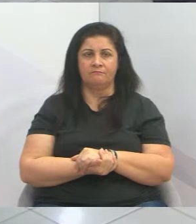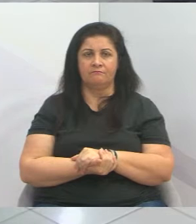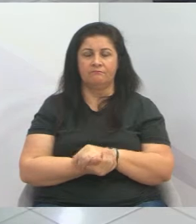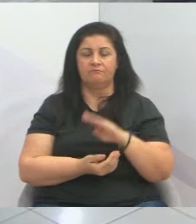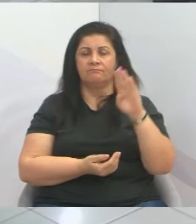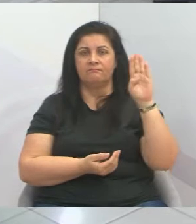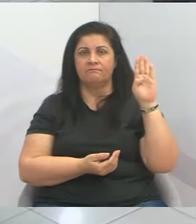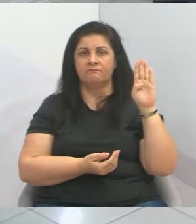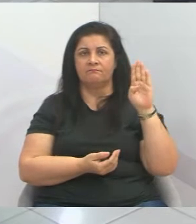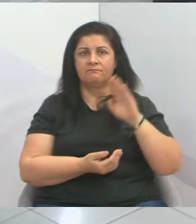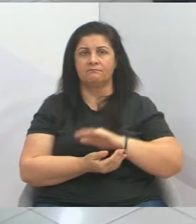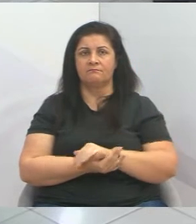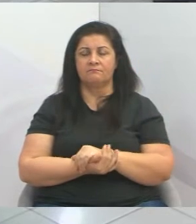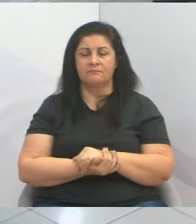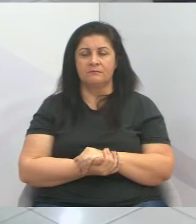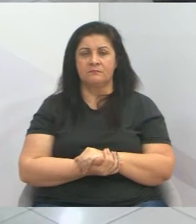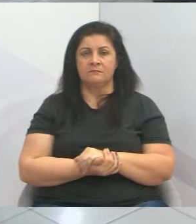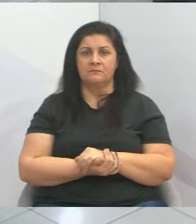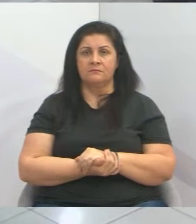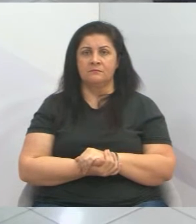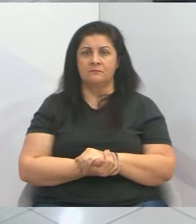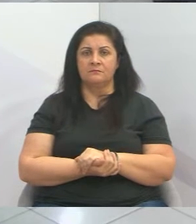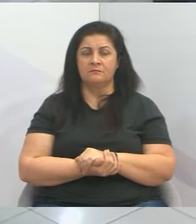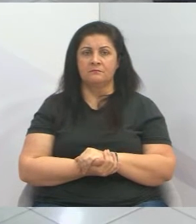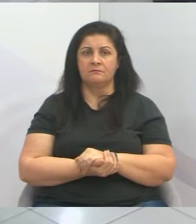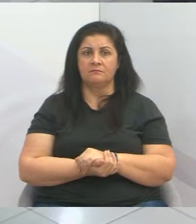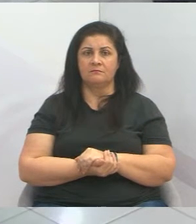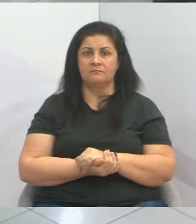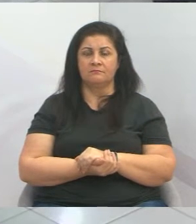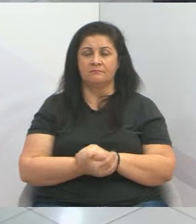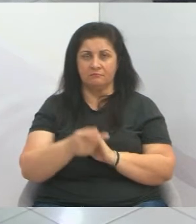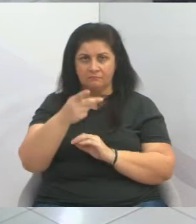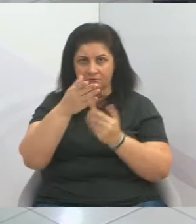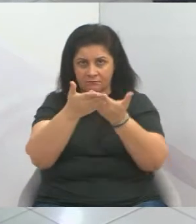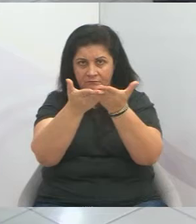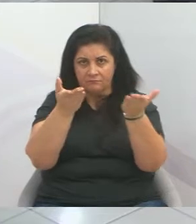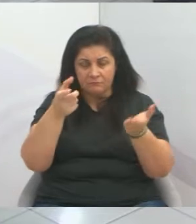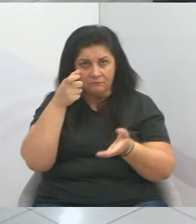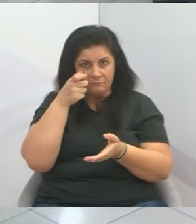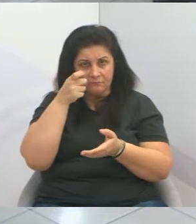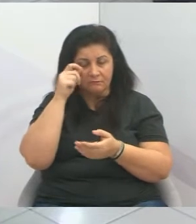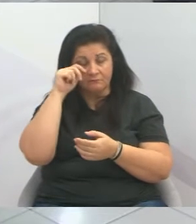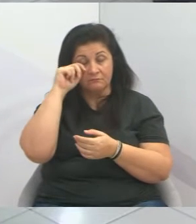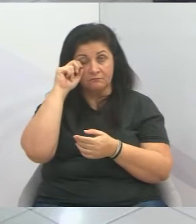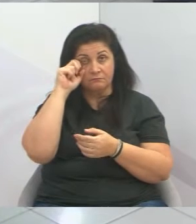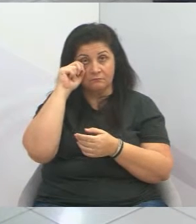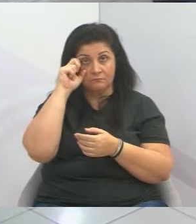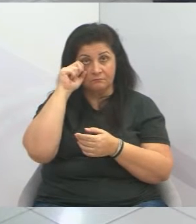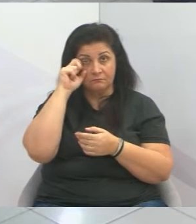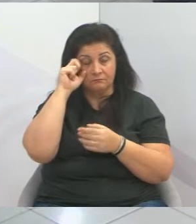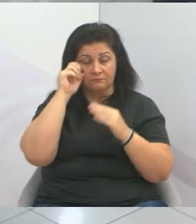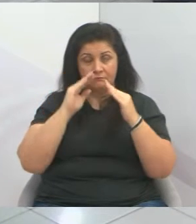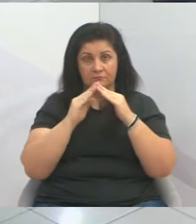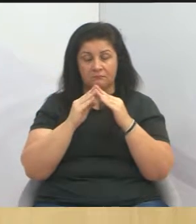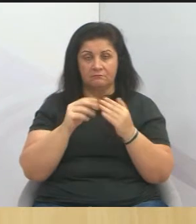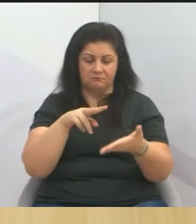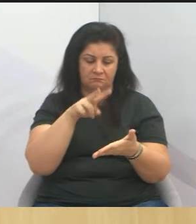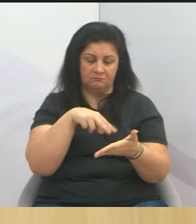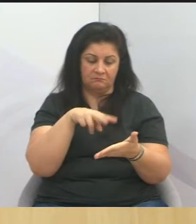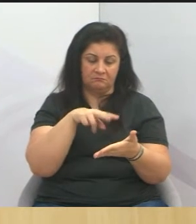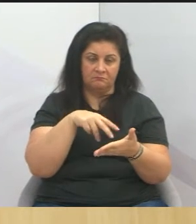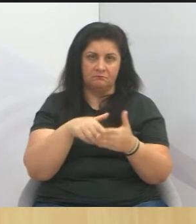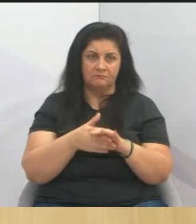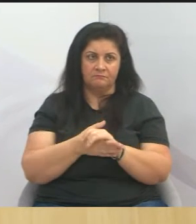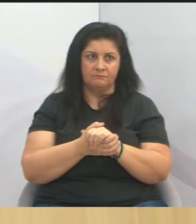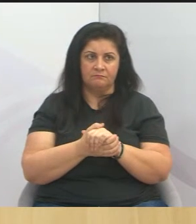o seu presidente é para quem está assistindo em casa e eu tava aqui lindo